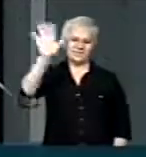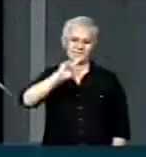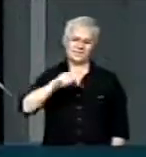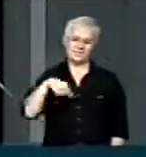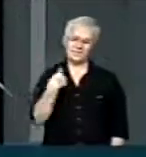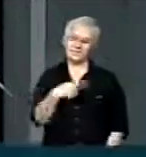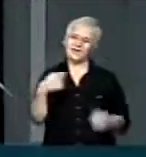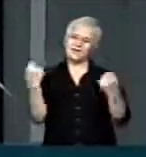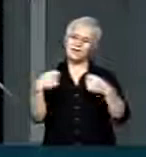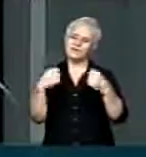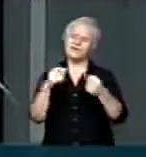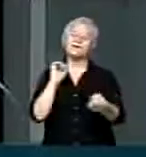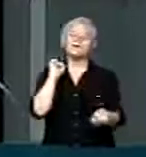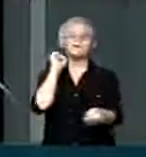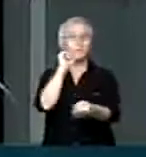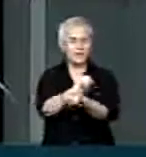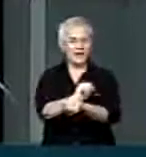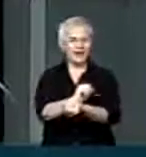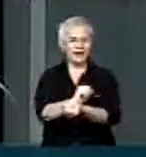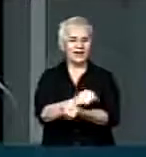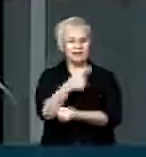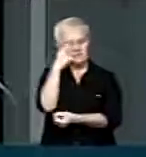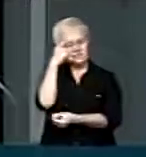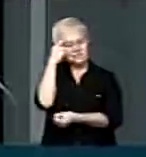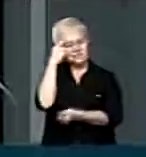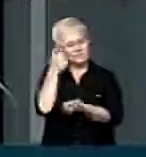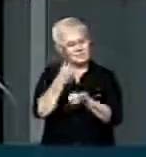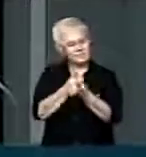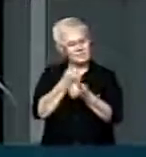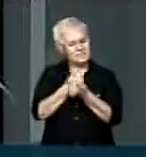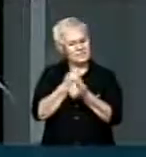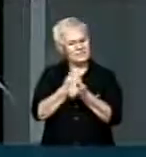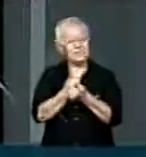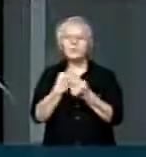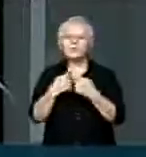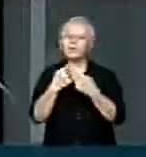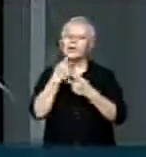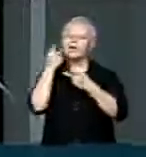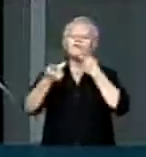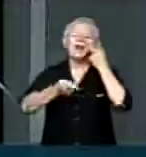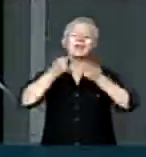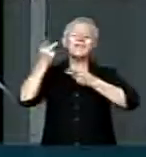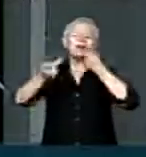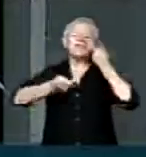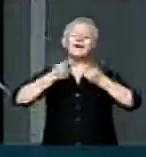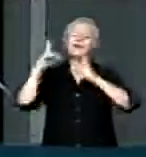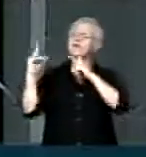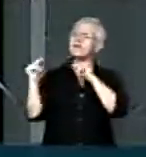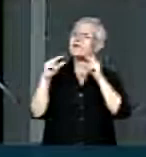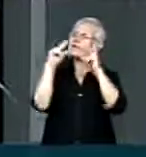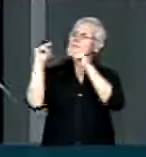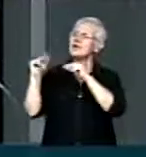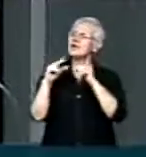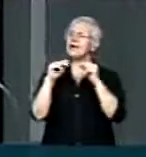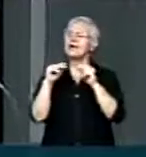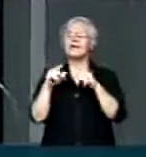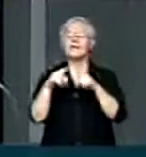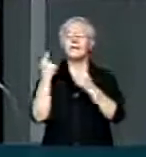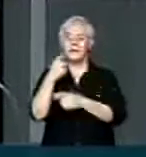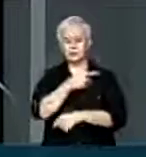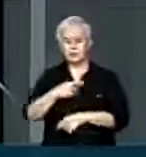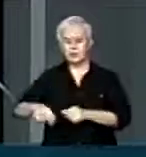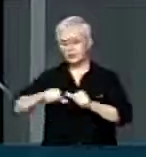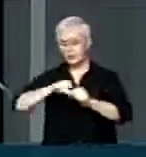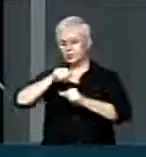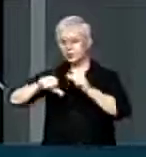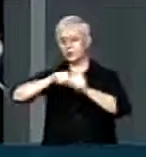precisamos parar para refletir, porque fazem discursos, fala-se muito nessa casa, mas passam-se os presidentes e ninguém